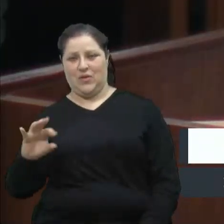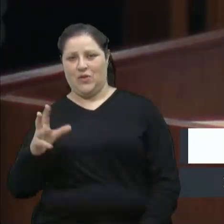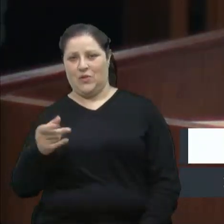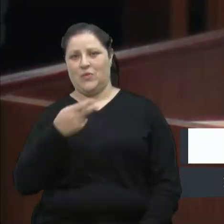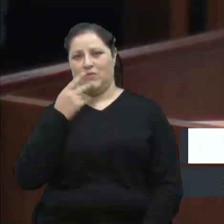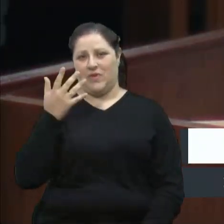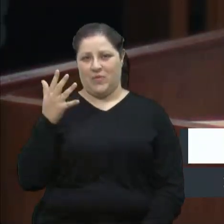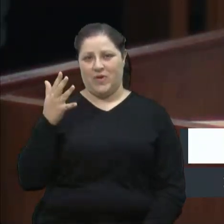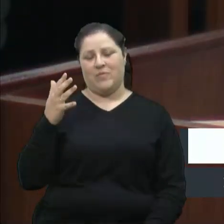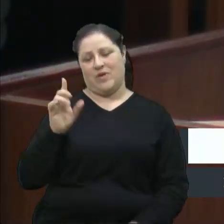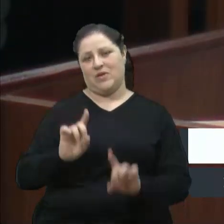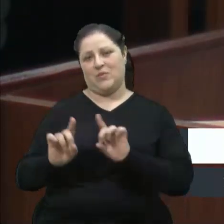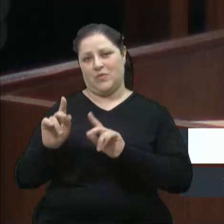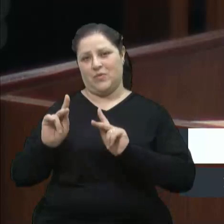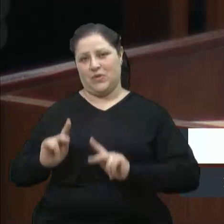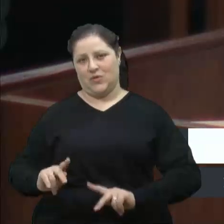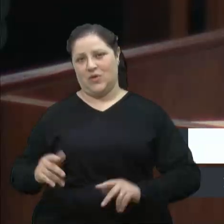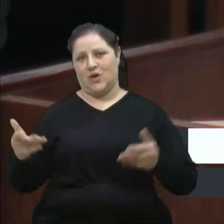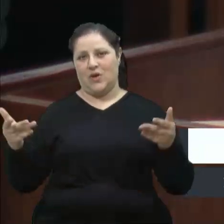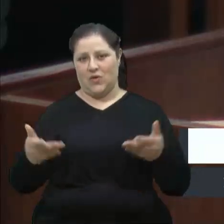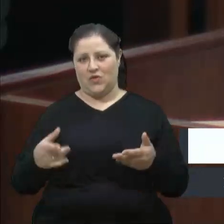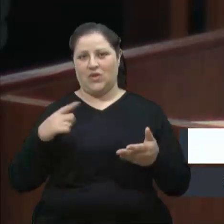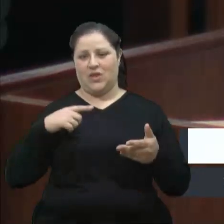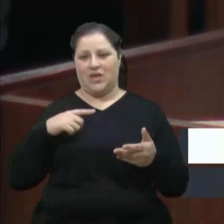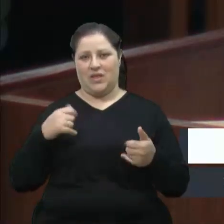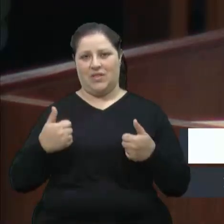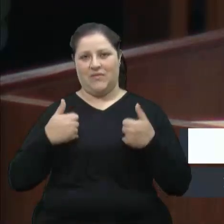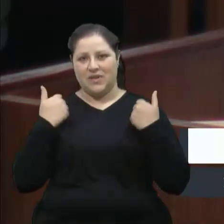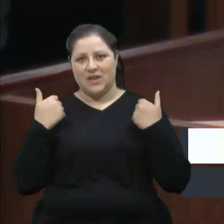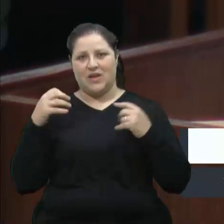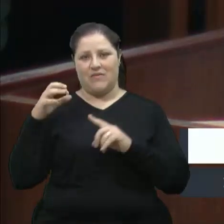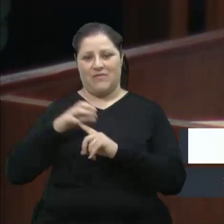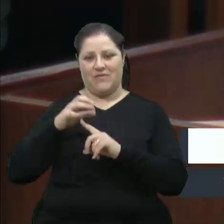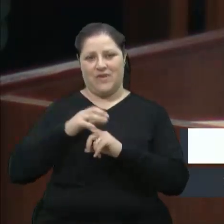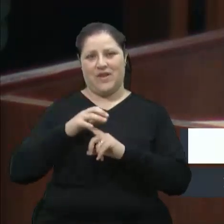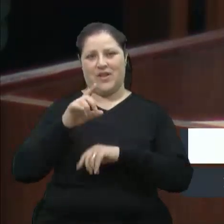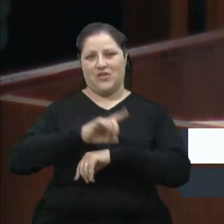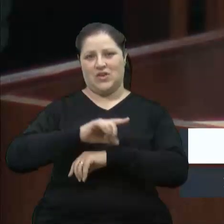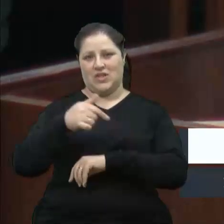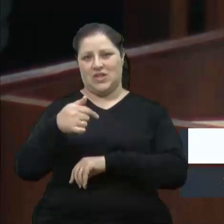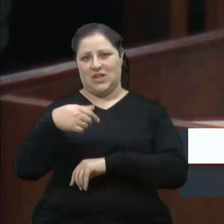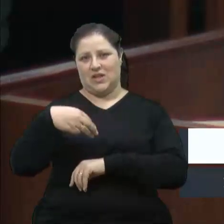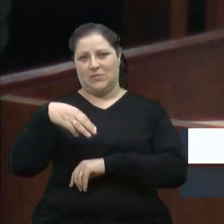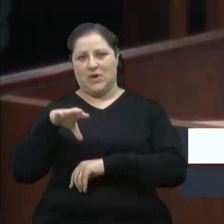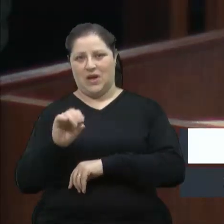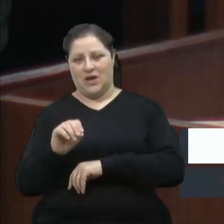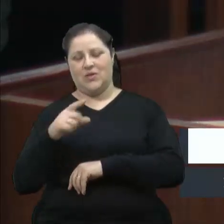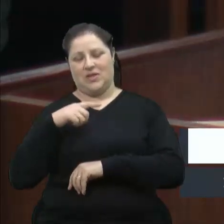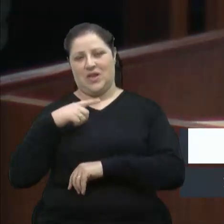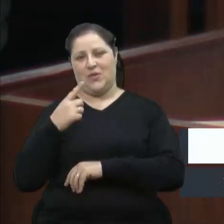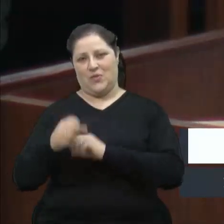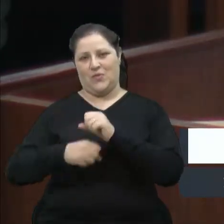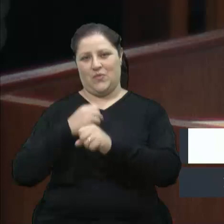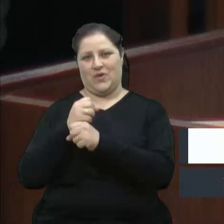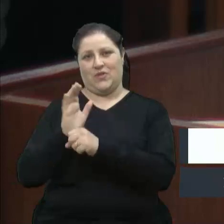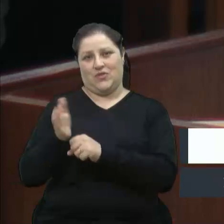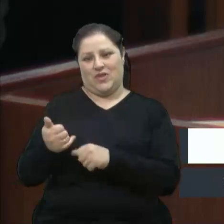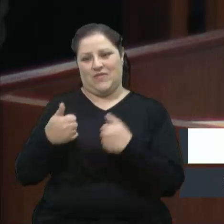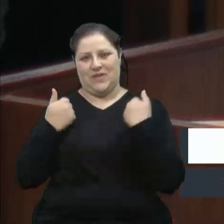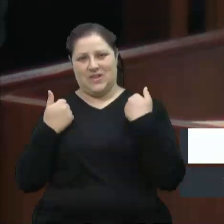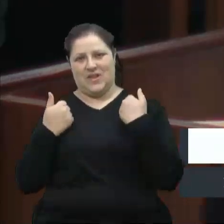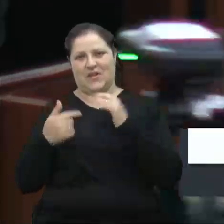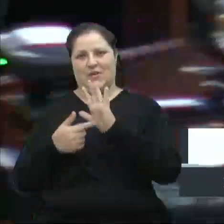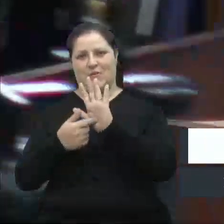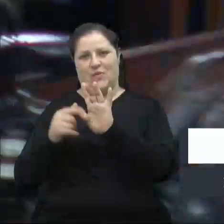para a nossa feira que está completando um ano exatamente no dia 7 de maio. Tem algumas imagens ali também que eu